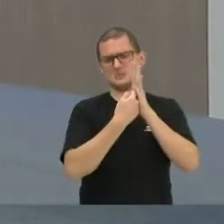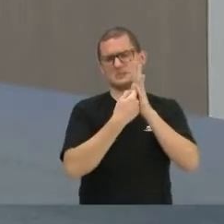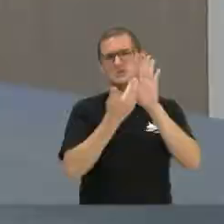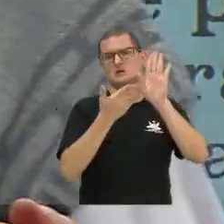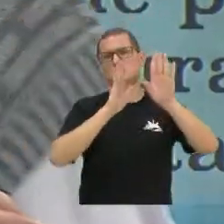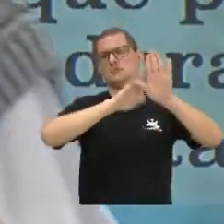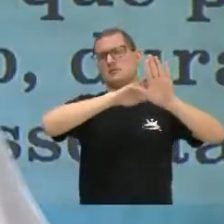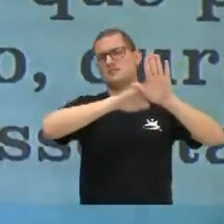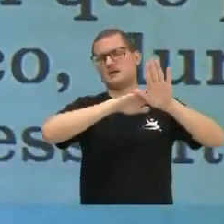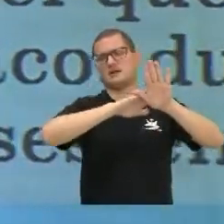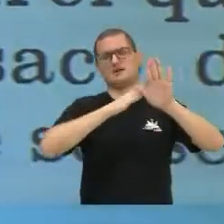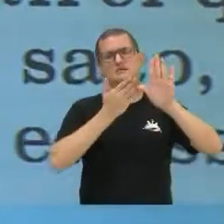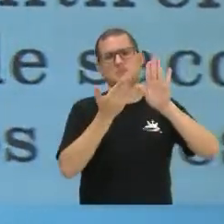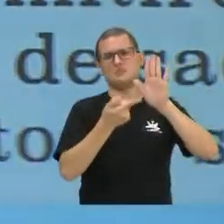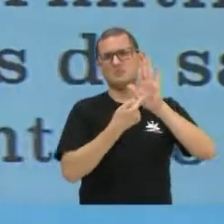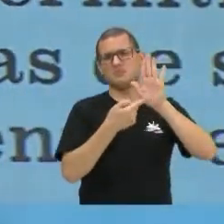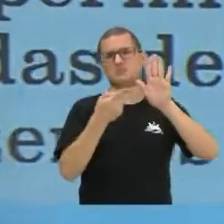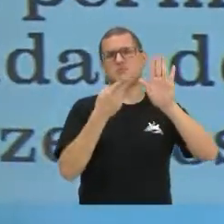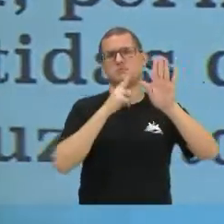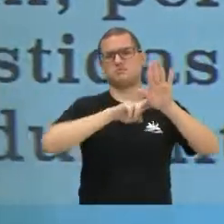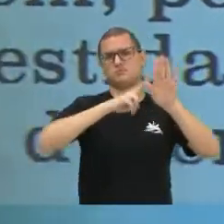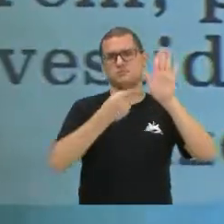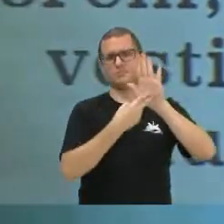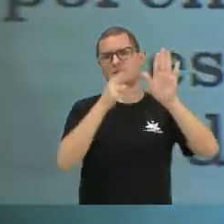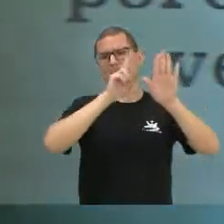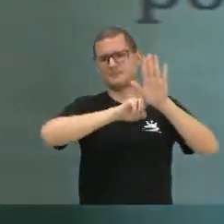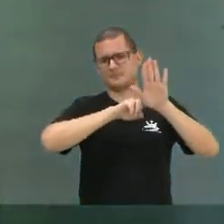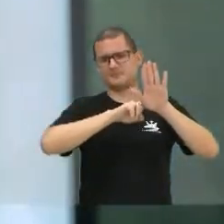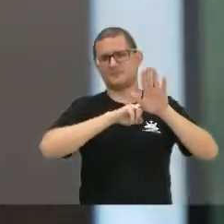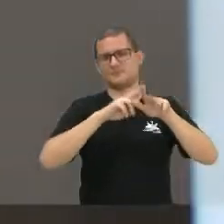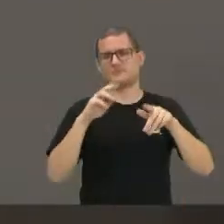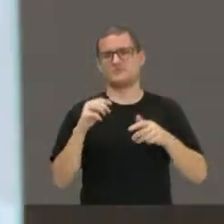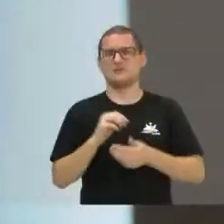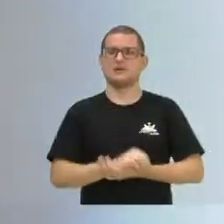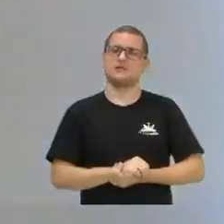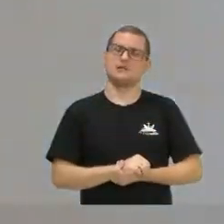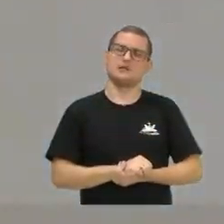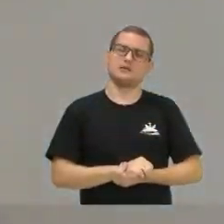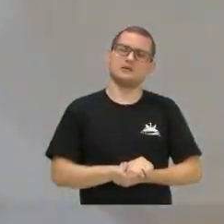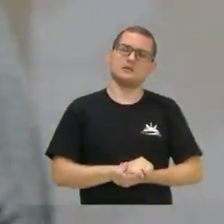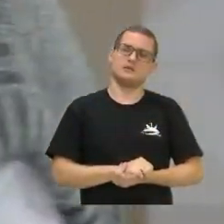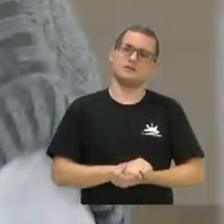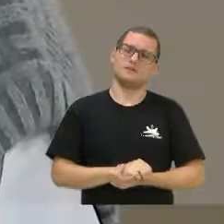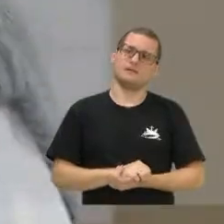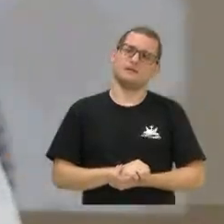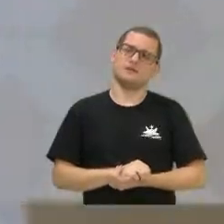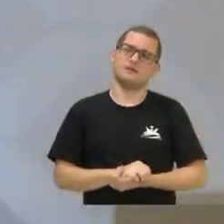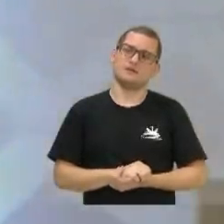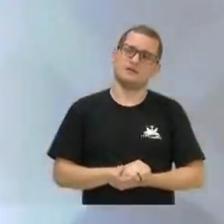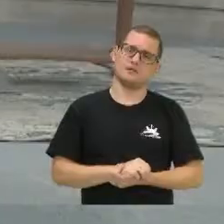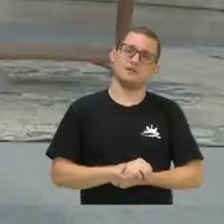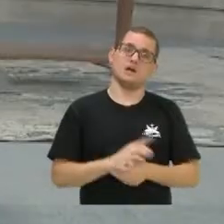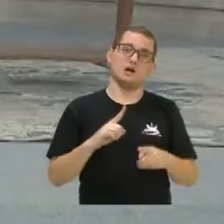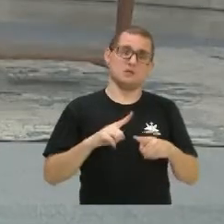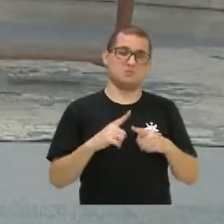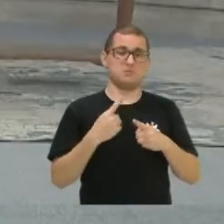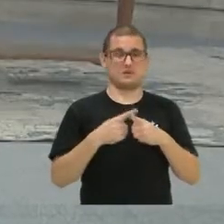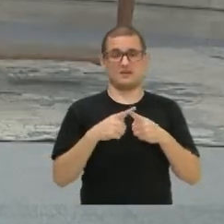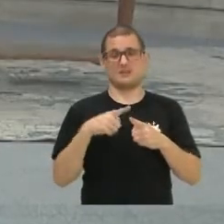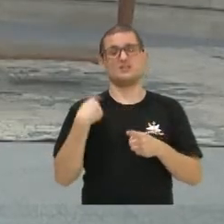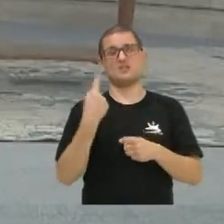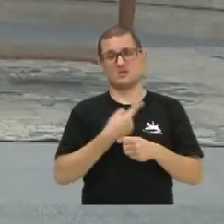místicos não o seguimento de jesus se comporta também lágrimas